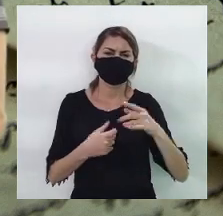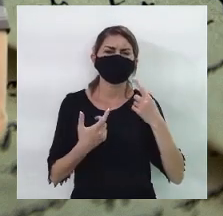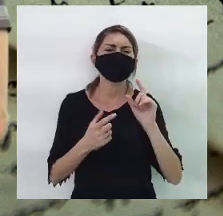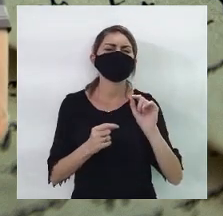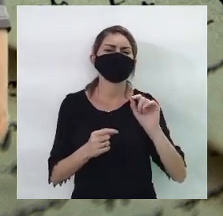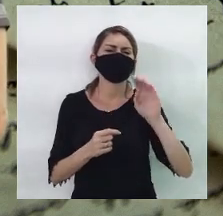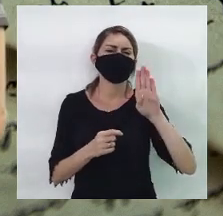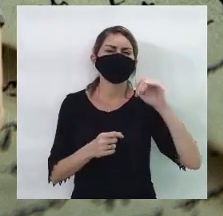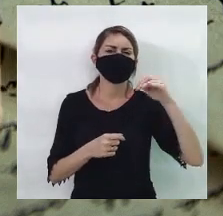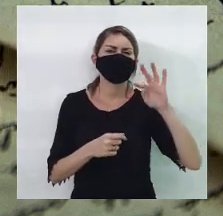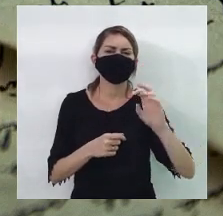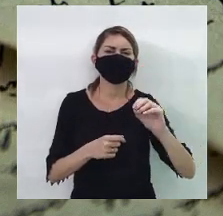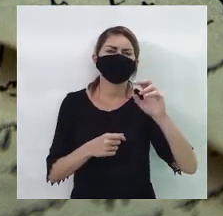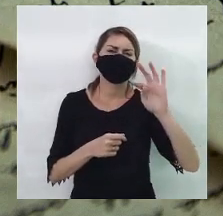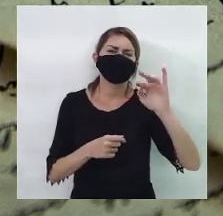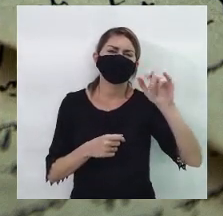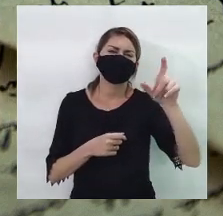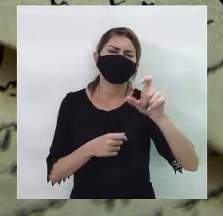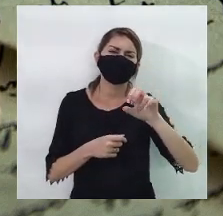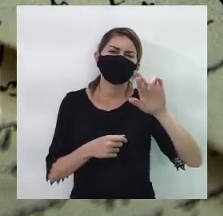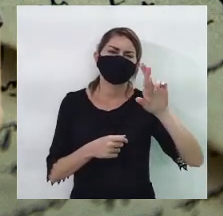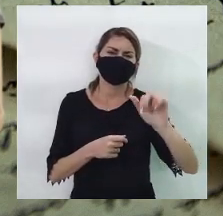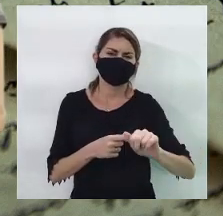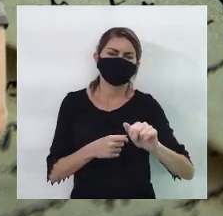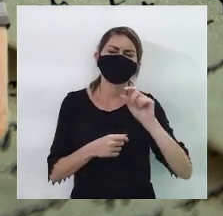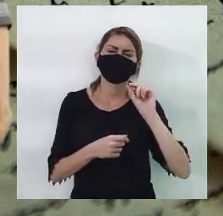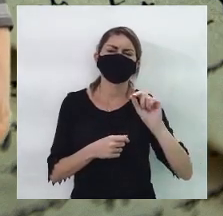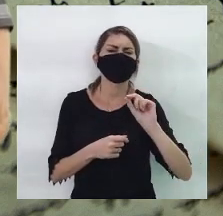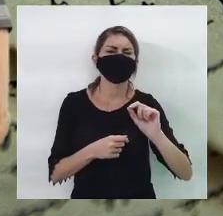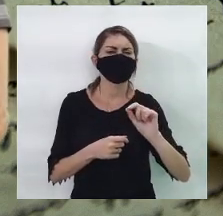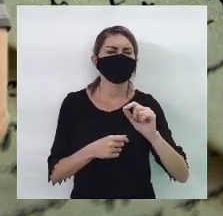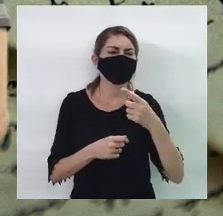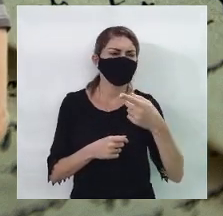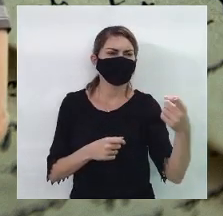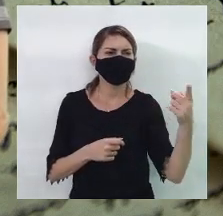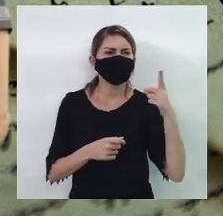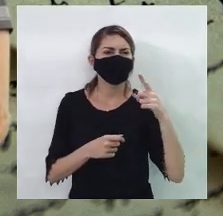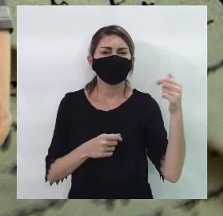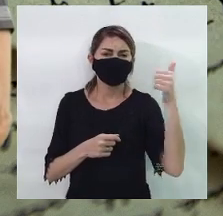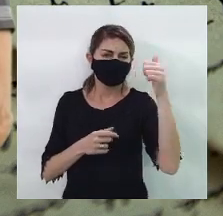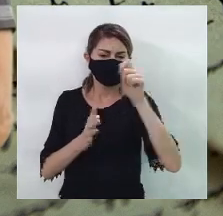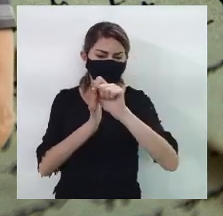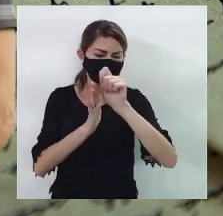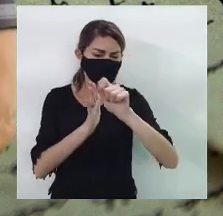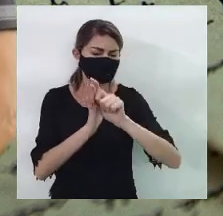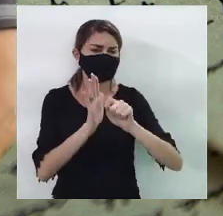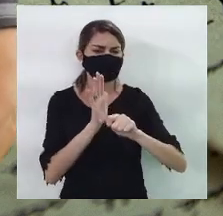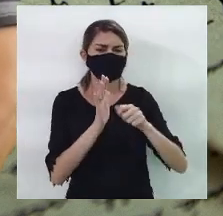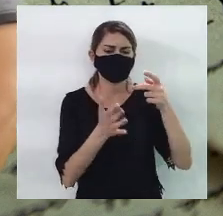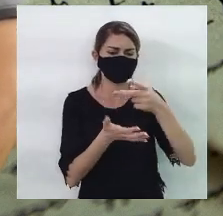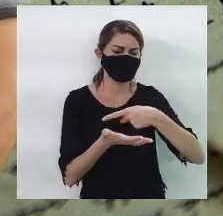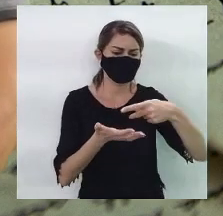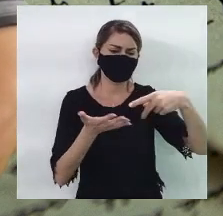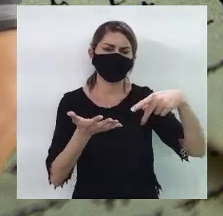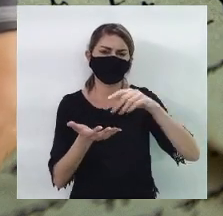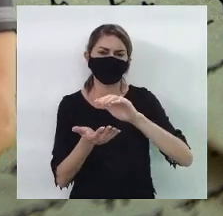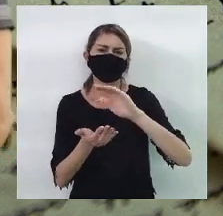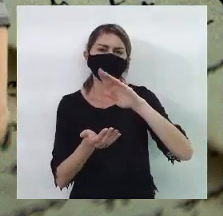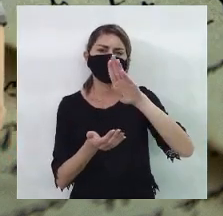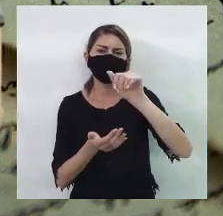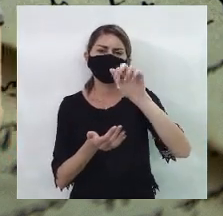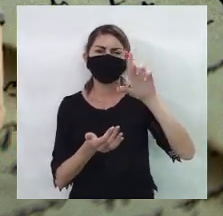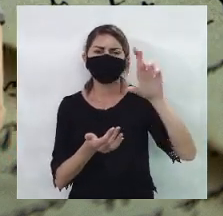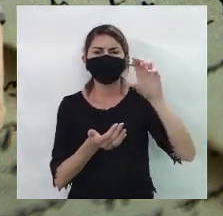é Bento Teixeira? Vocês vão estudar isso no próximo ano, no primeiro ano, que é o primeiro autor, poeta barroco